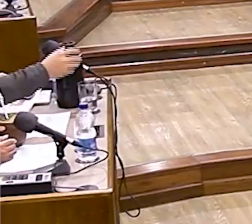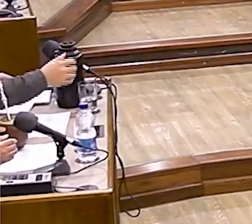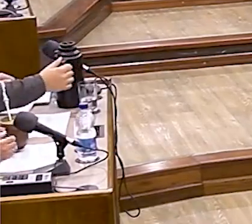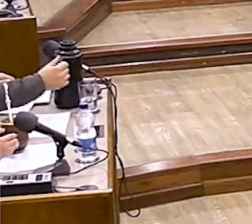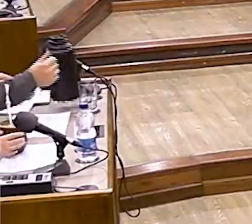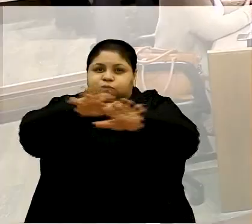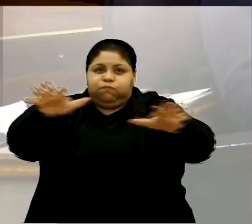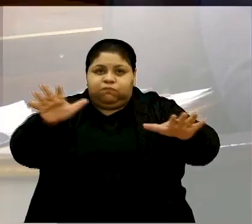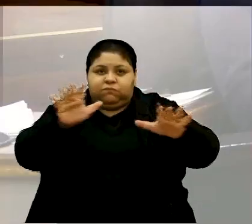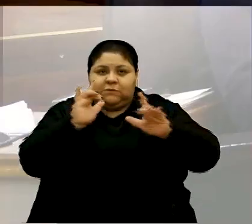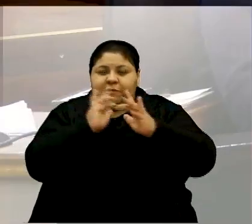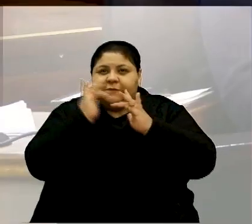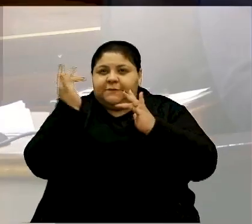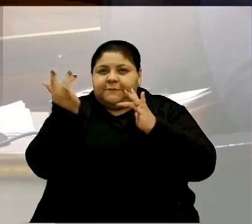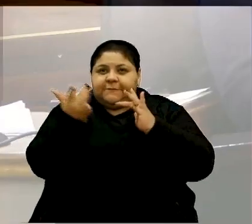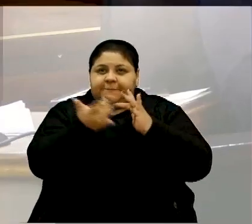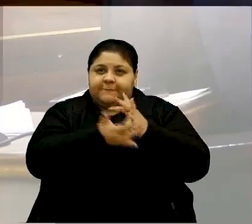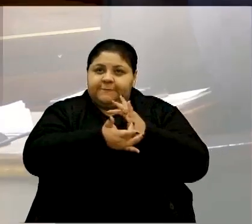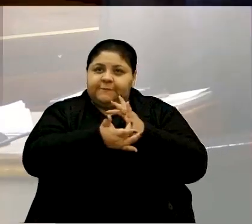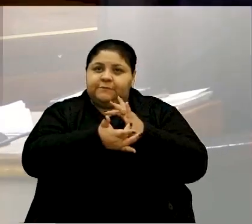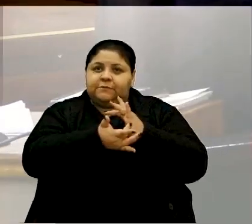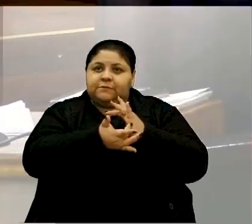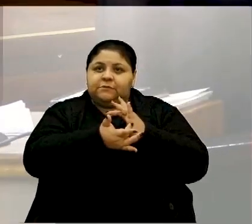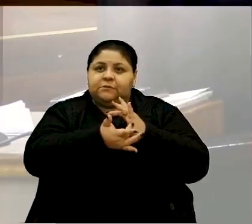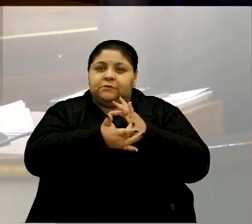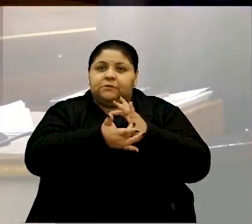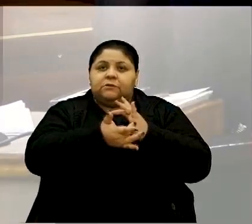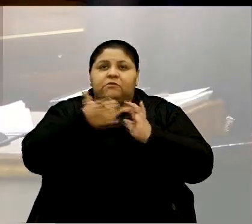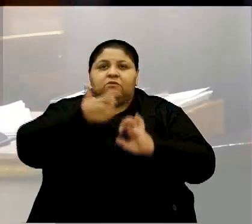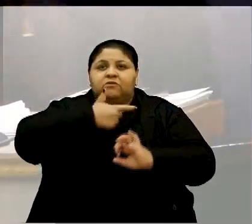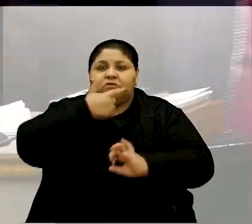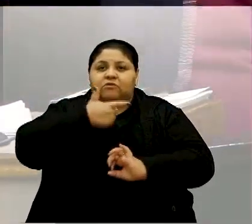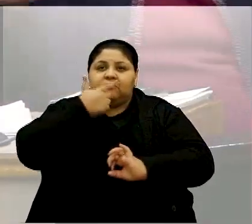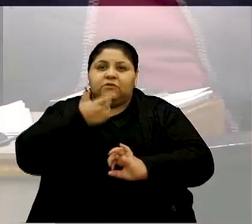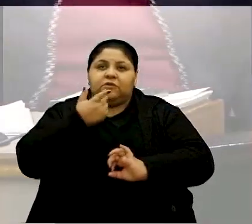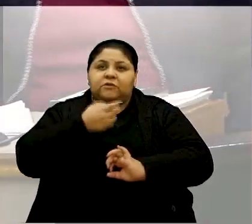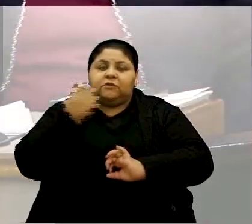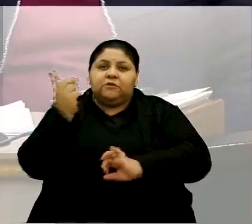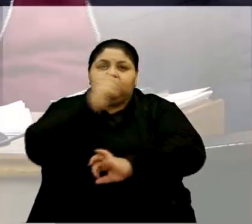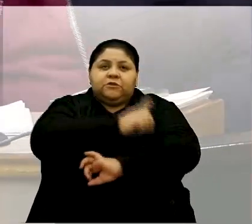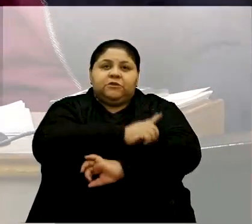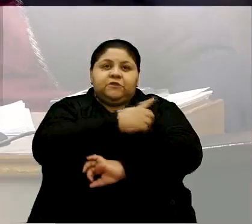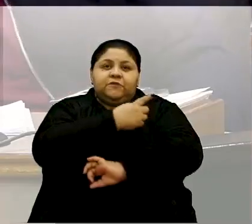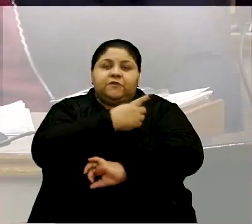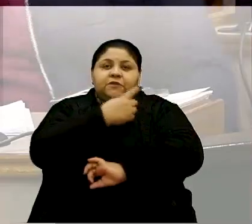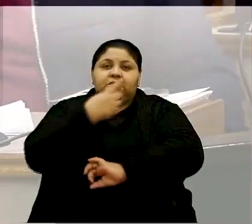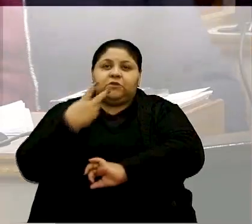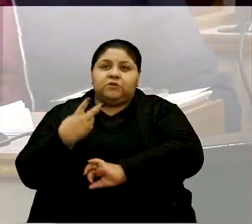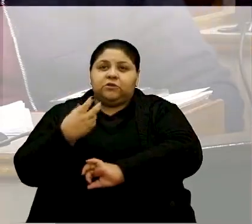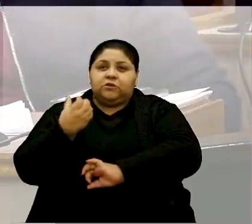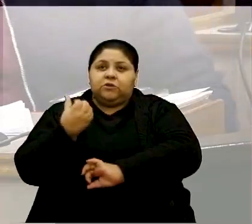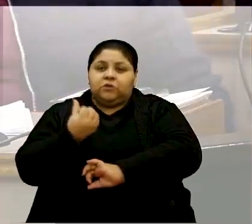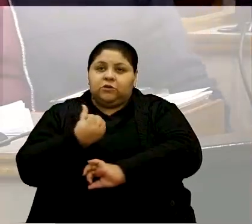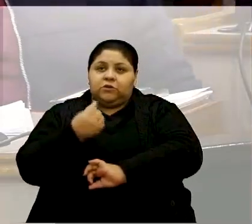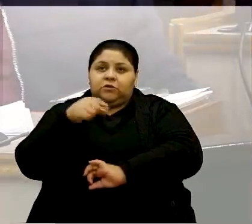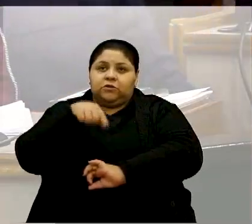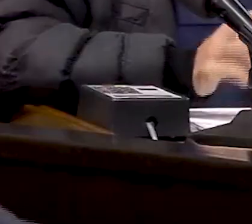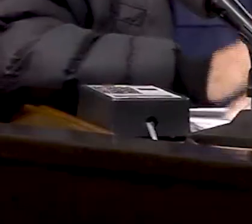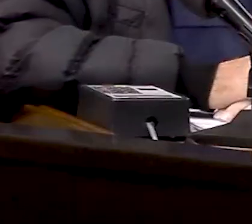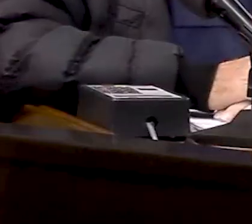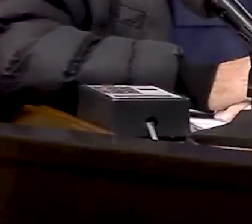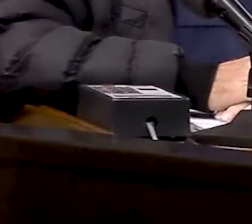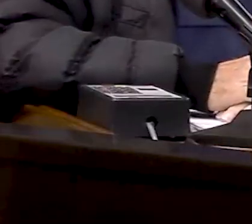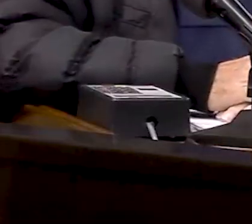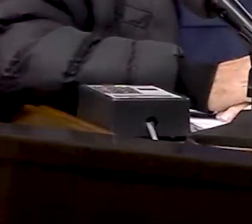autoria coletiva, que repudia falas do radialista José Almeri dos Reis, em relação ao assalto que teve no aeroporto de Caxias do